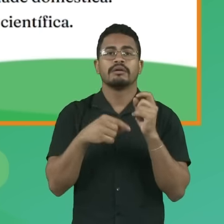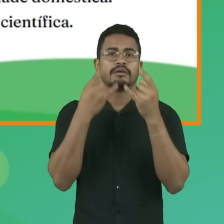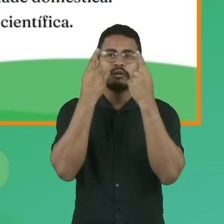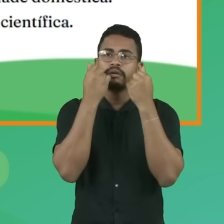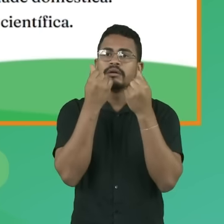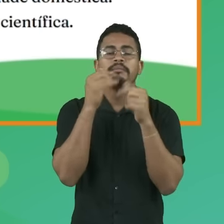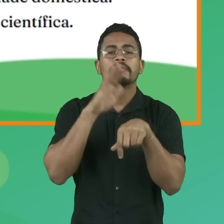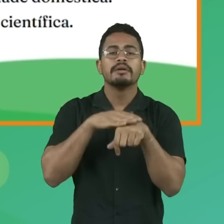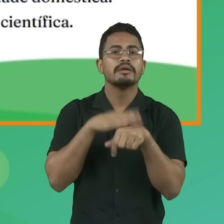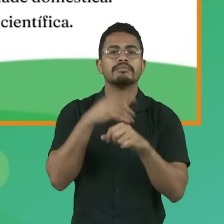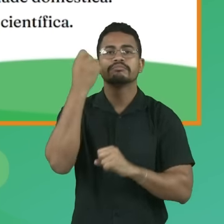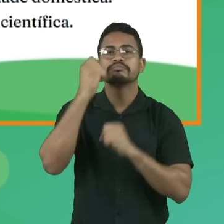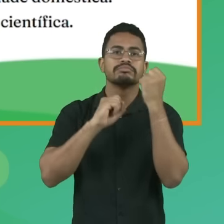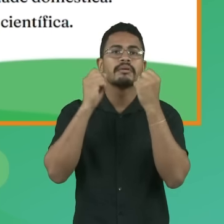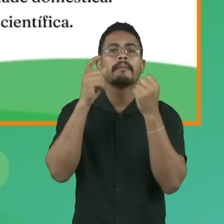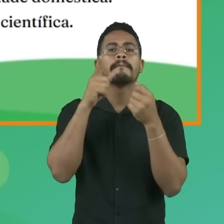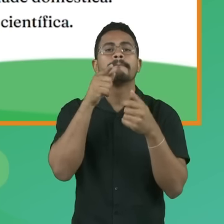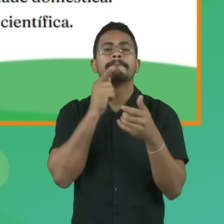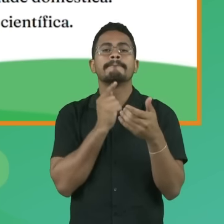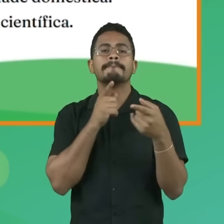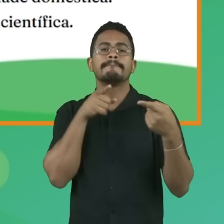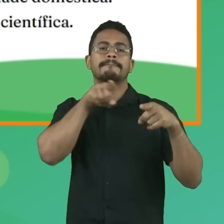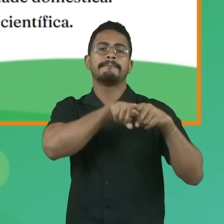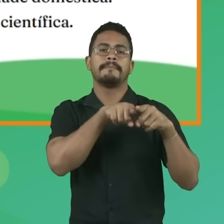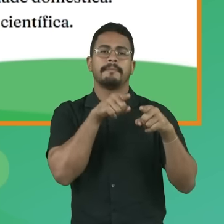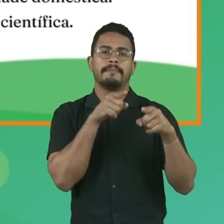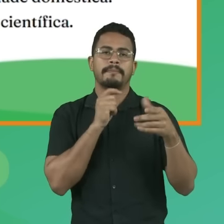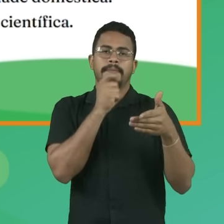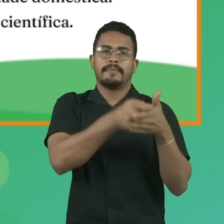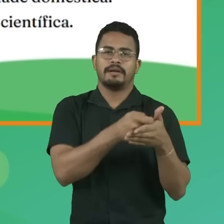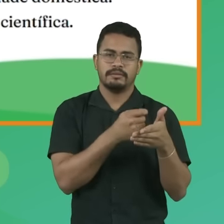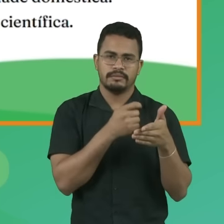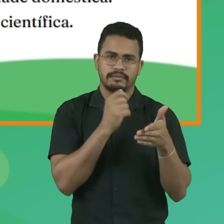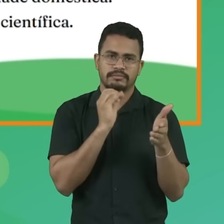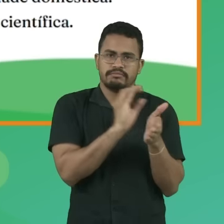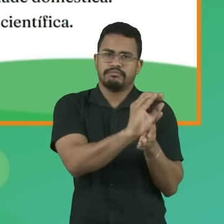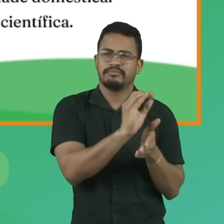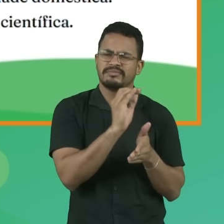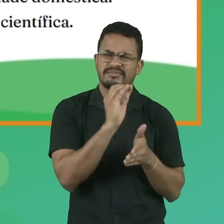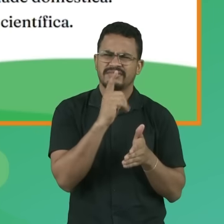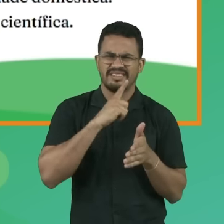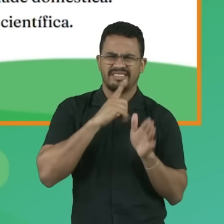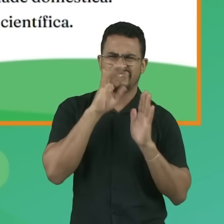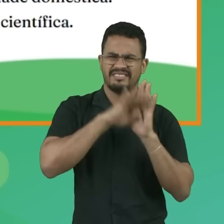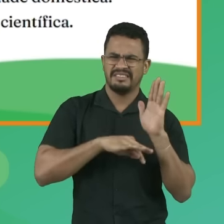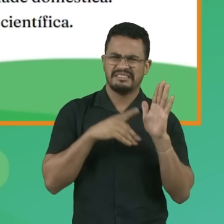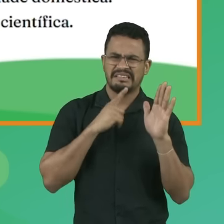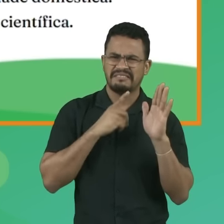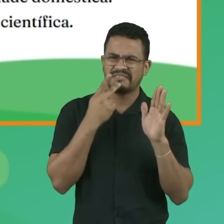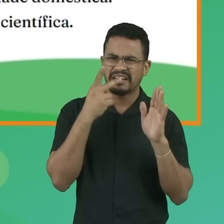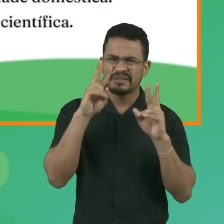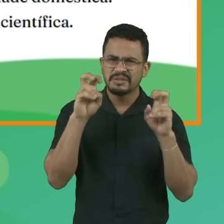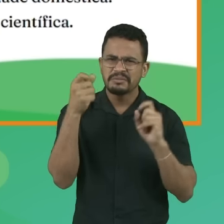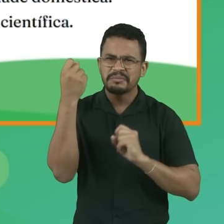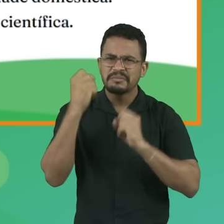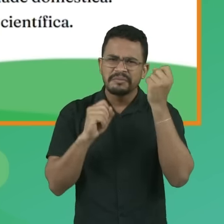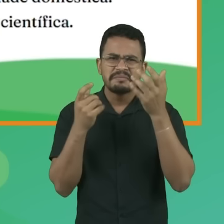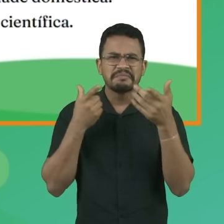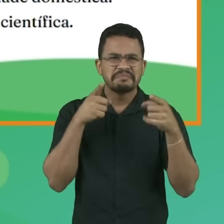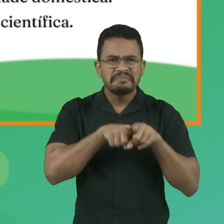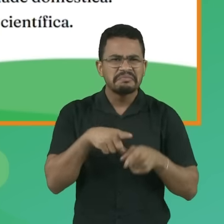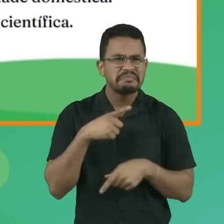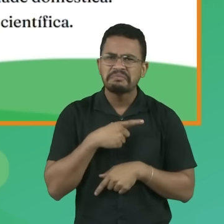patrocinadoras. Em momento nenhum ouvi falar de indústrias patrocinadoras aqui nos textos. Não é a questão, não é o que ela está pedindo, né?